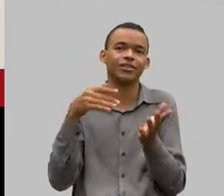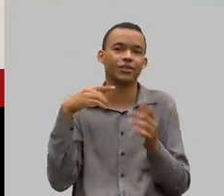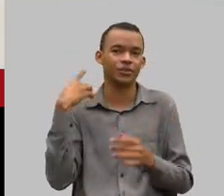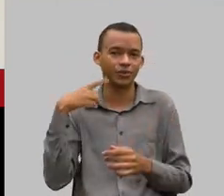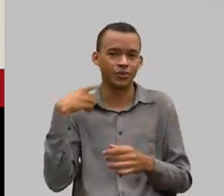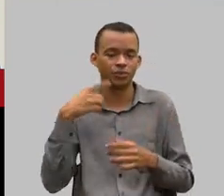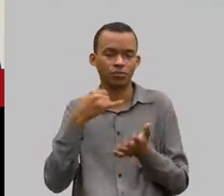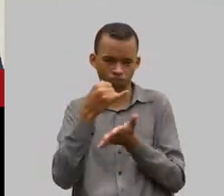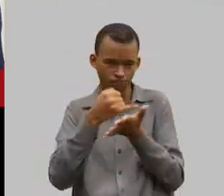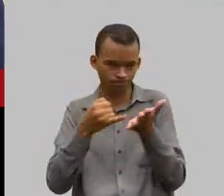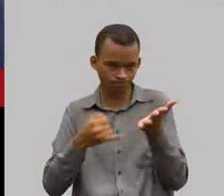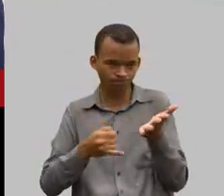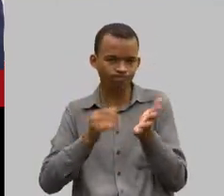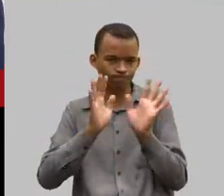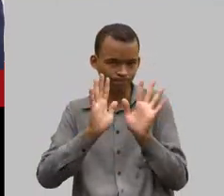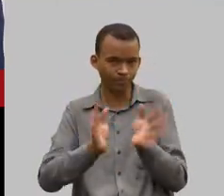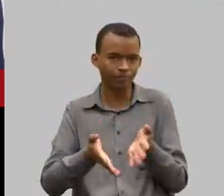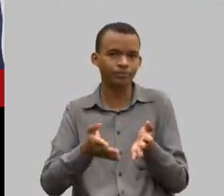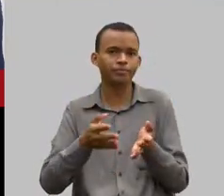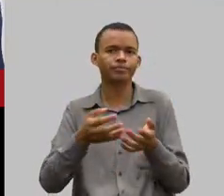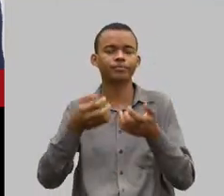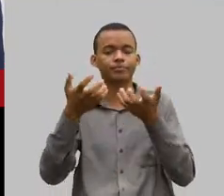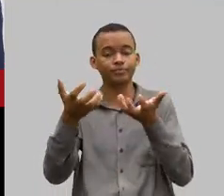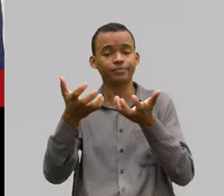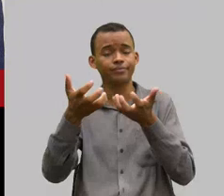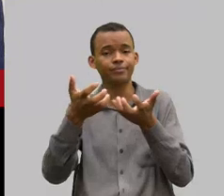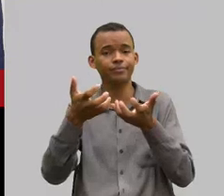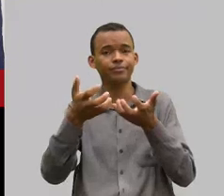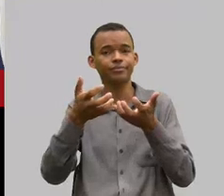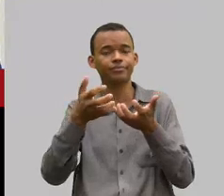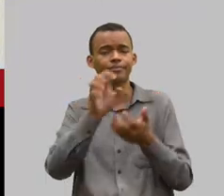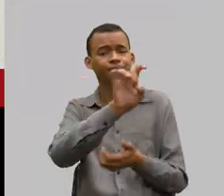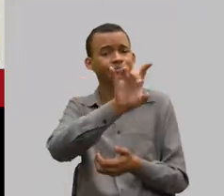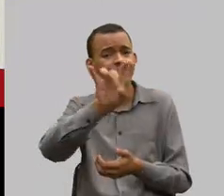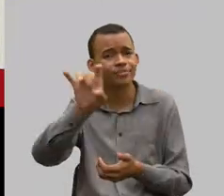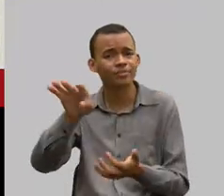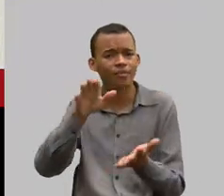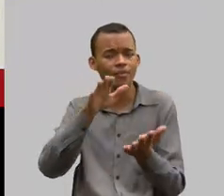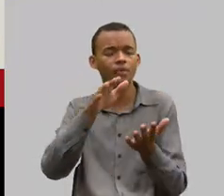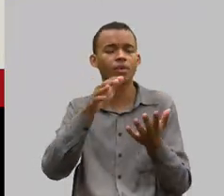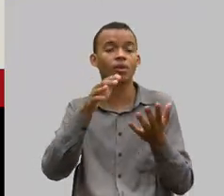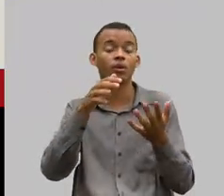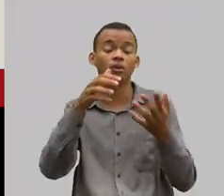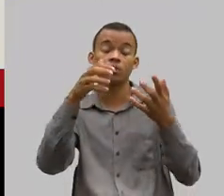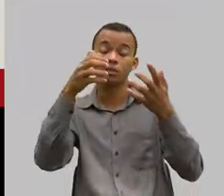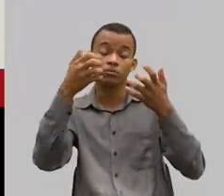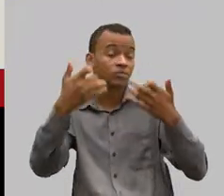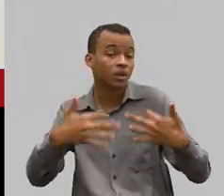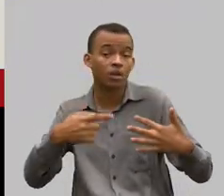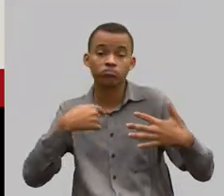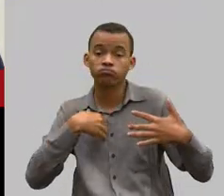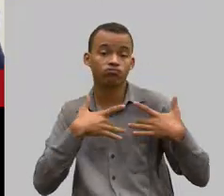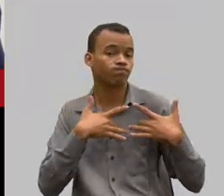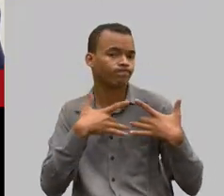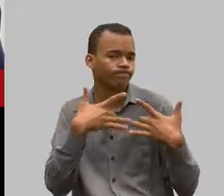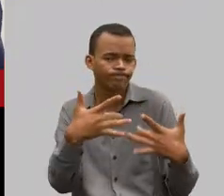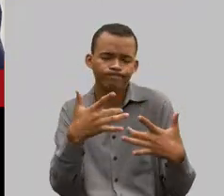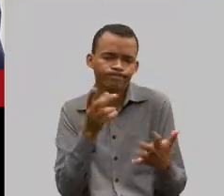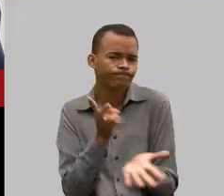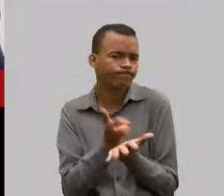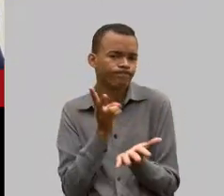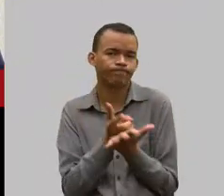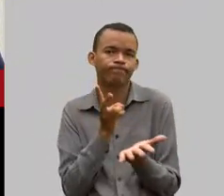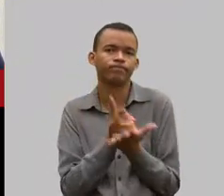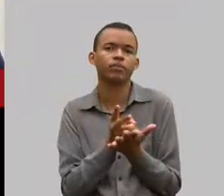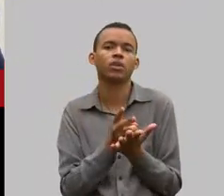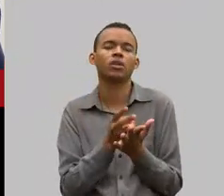inscritos eh dizer para cada um de vossa excelência que eu estou inteiramente à disposição como sempre estive mas o momento